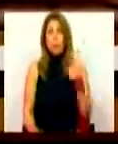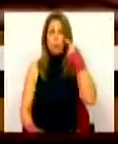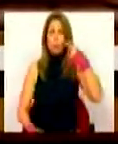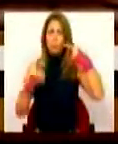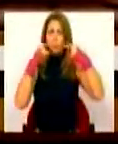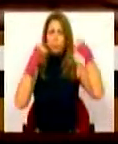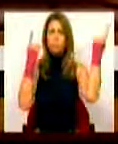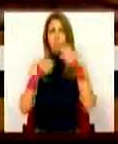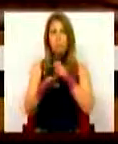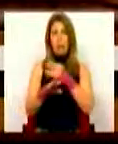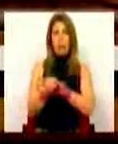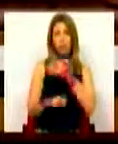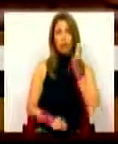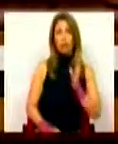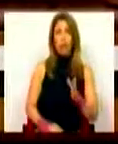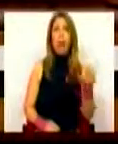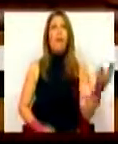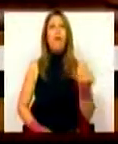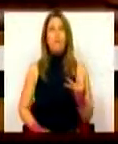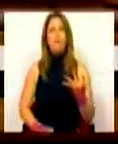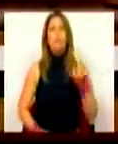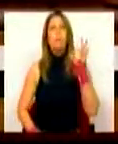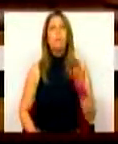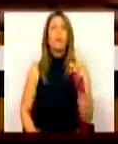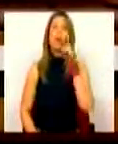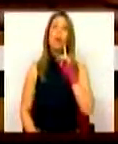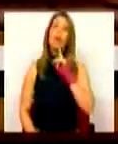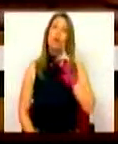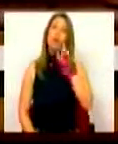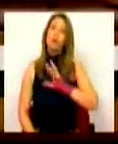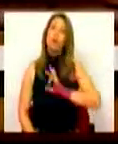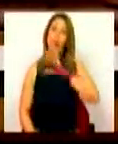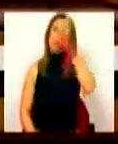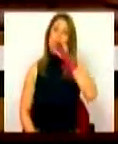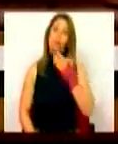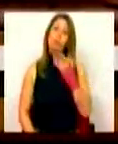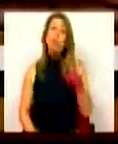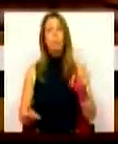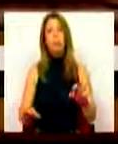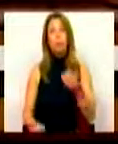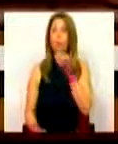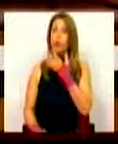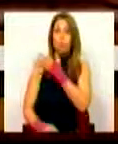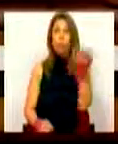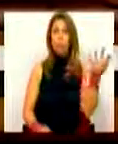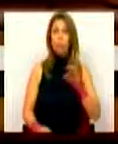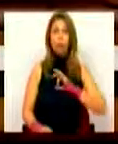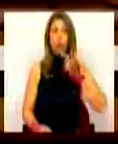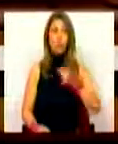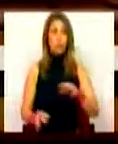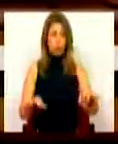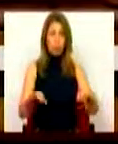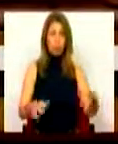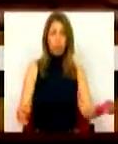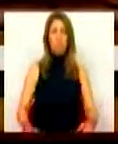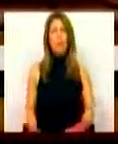altura foi o de que era necessário ter este poder, o RASI. Terminasse, faz favor. Está muito bem, Sr. Presidente, terminarei já. Era